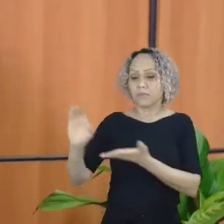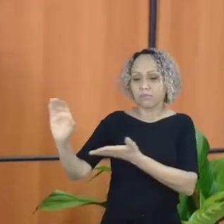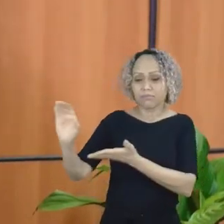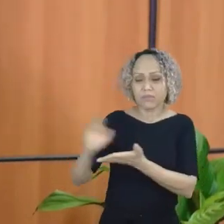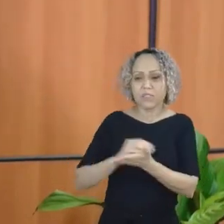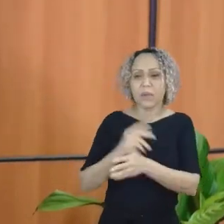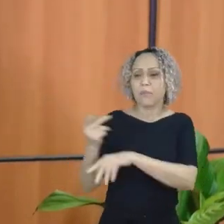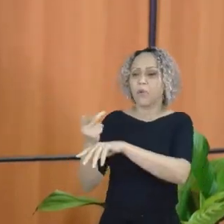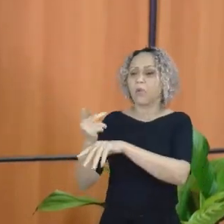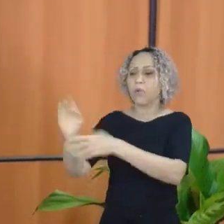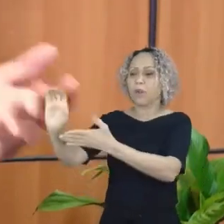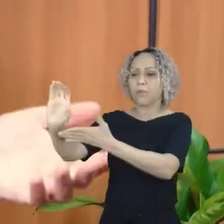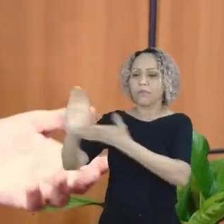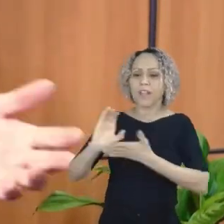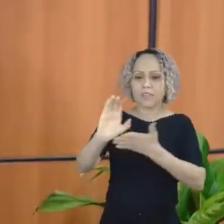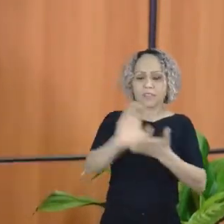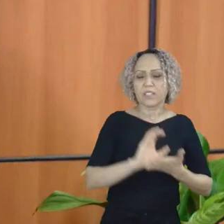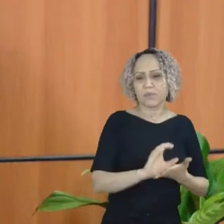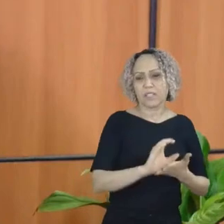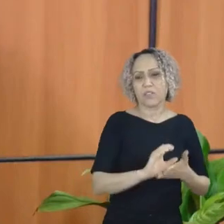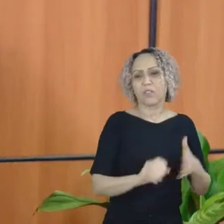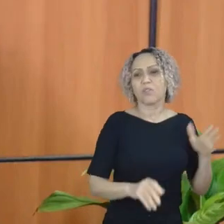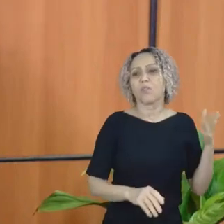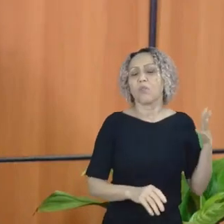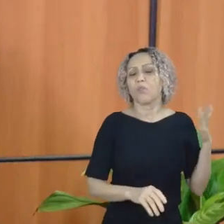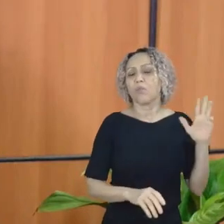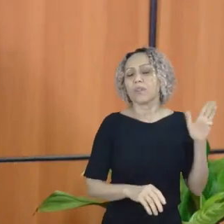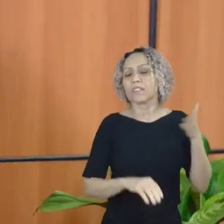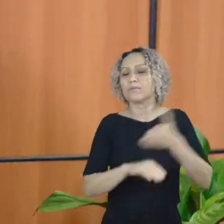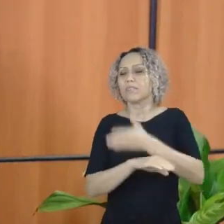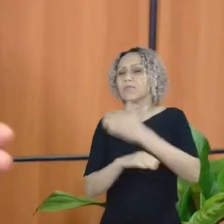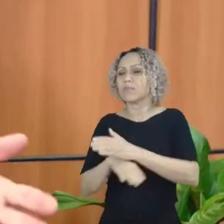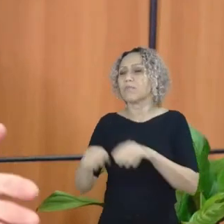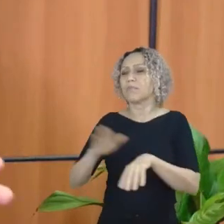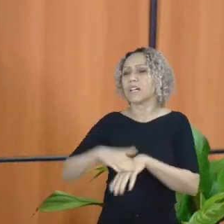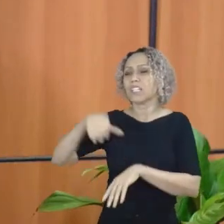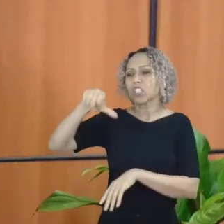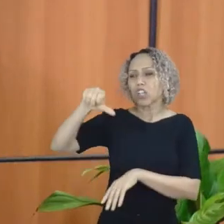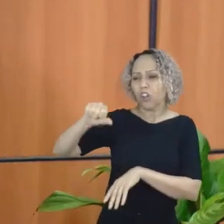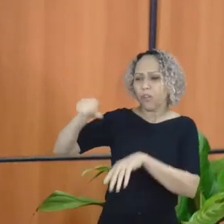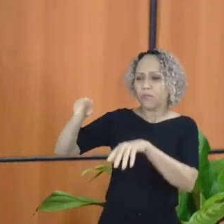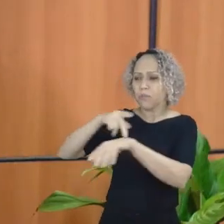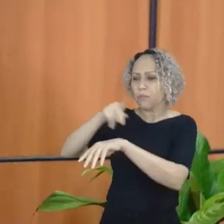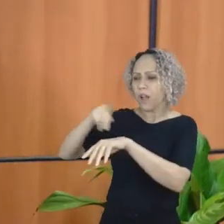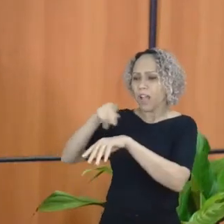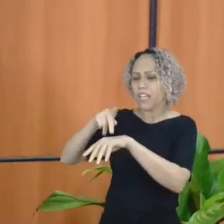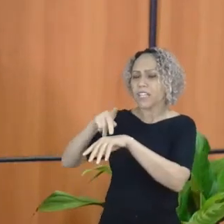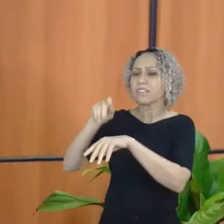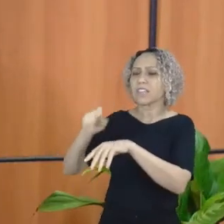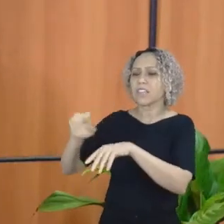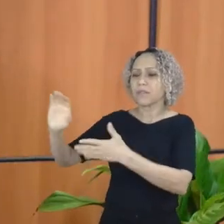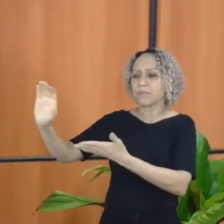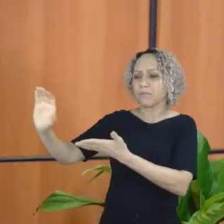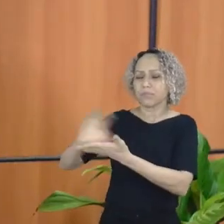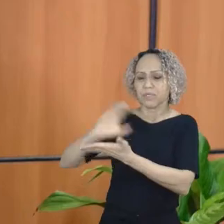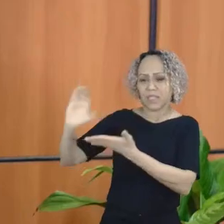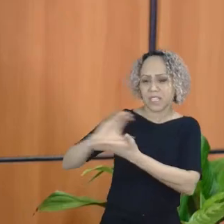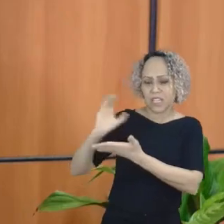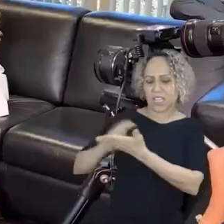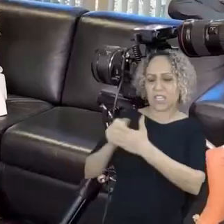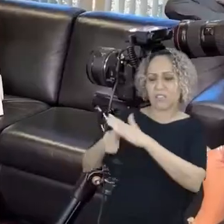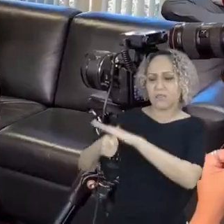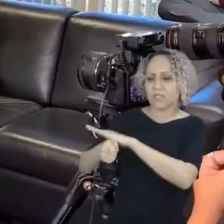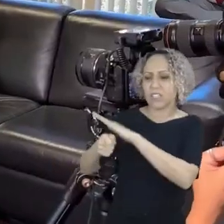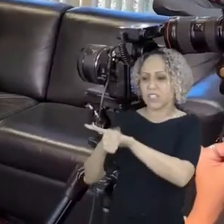novos endereços de mercado para os produtos brasileiros, ou seja, o Brasil está no rumo certo